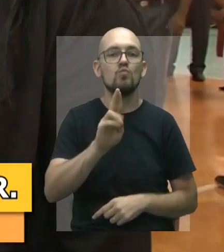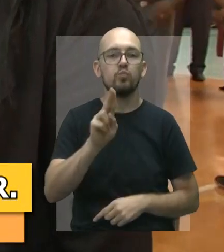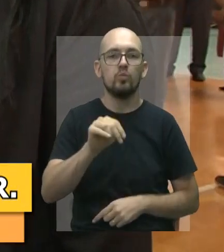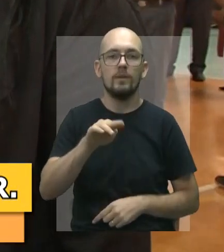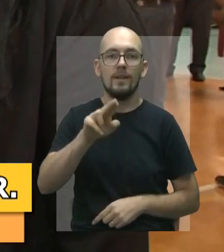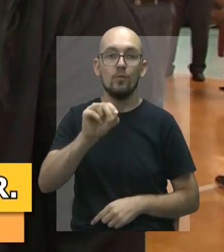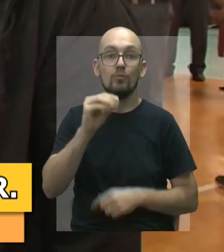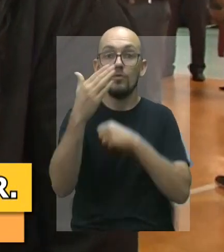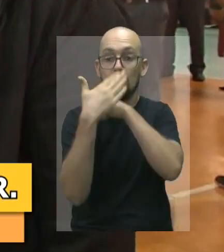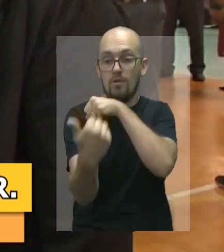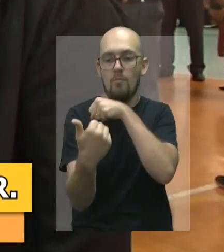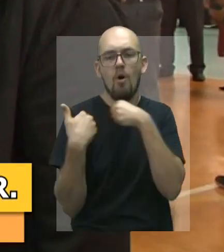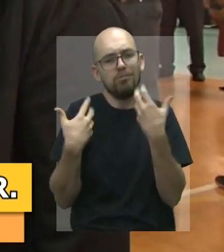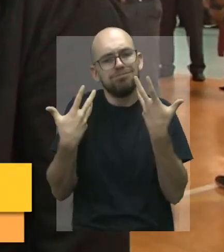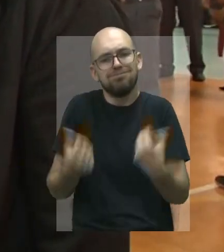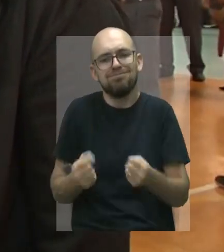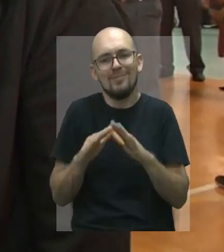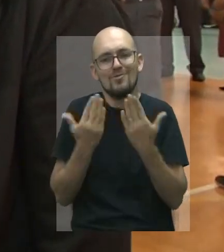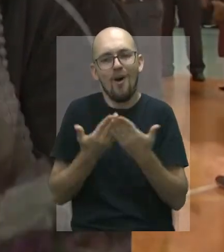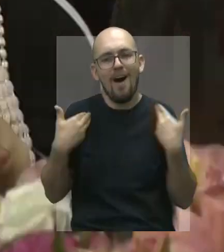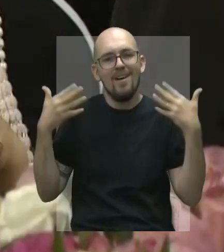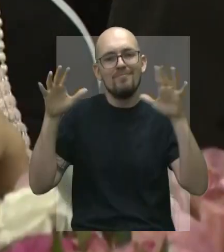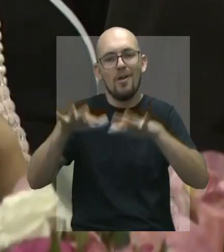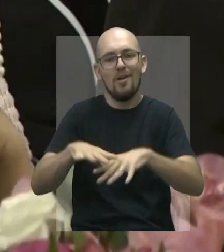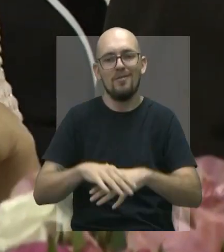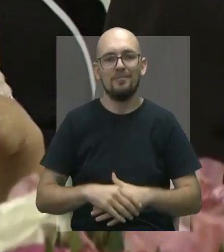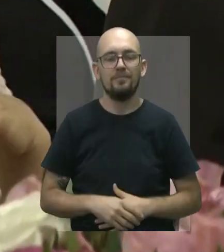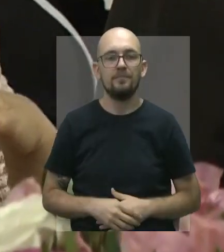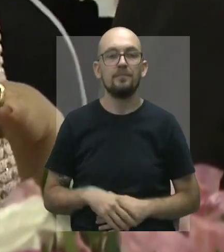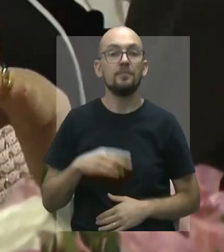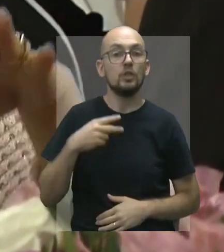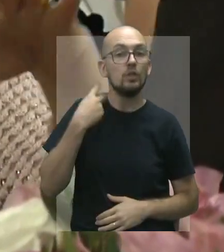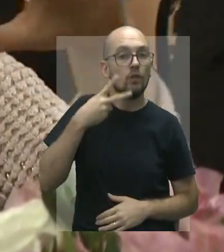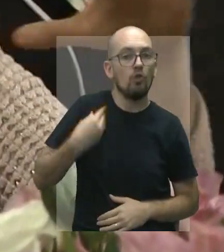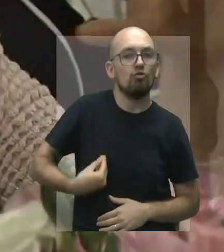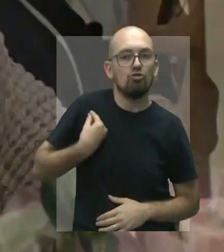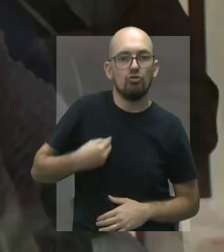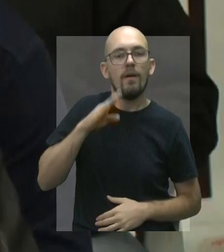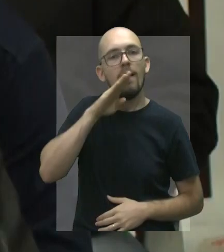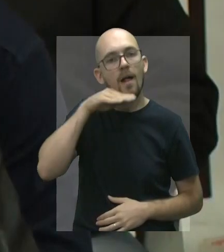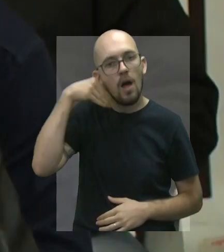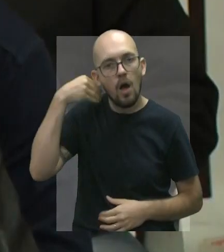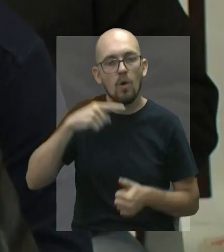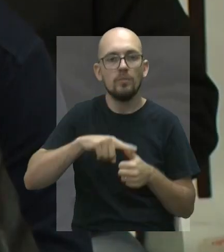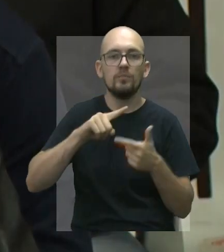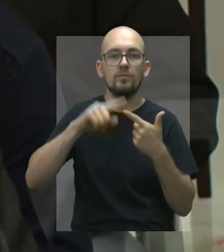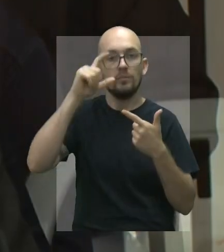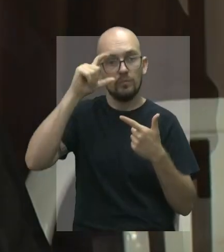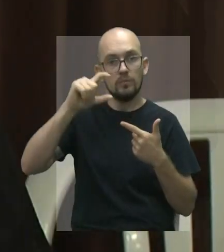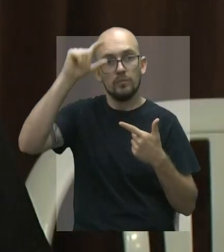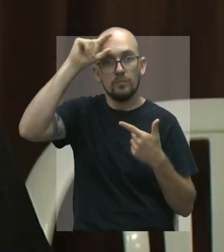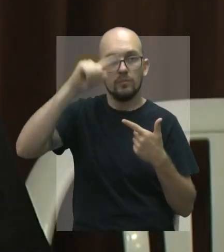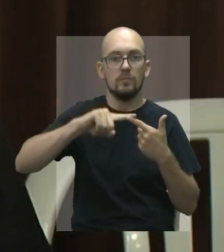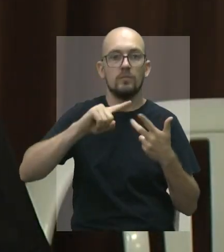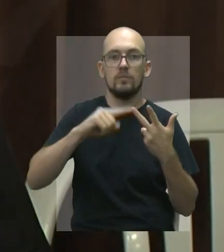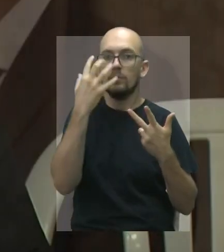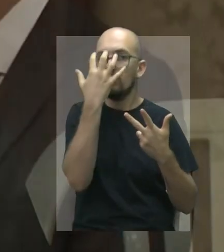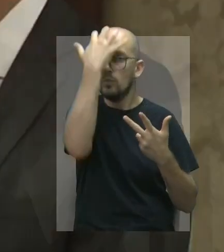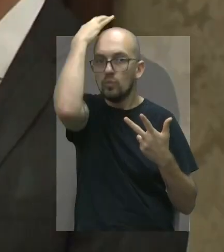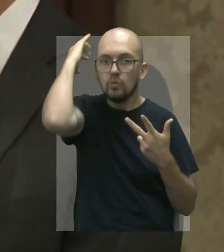chamado a gente para vir à nossa escola participar daqui. A vereadora Cléo Furquim e os vereadores Fernando Barbieri, Toninho